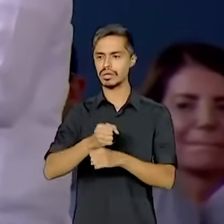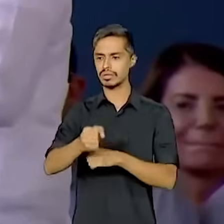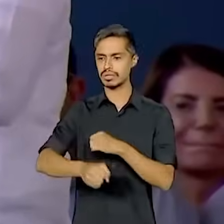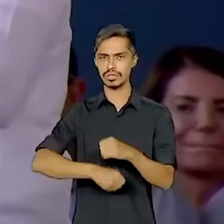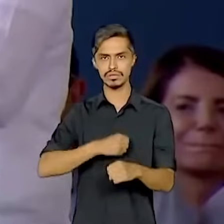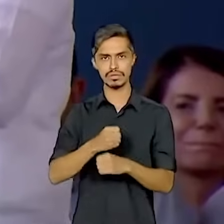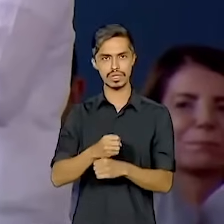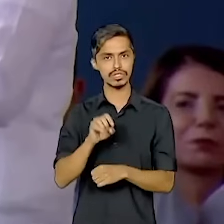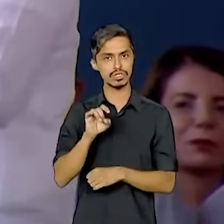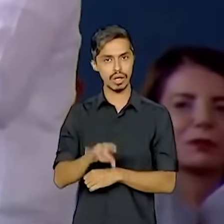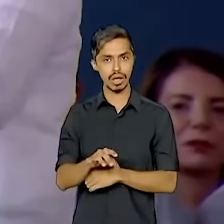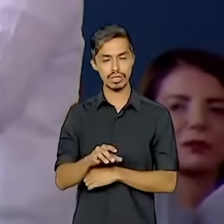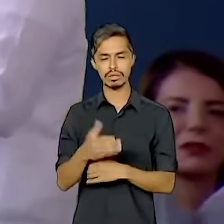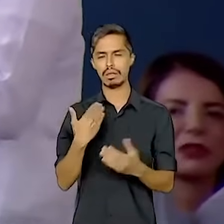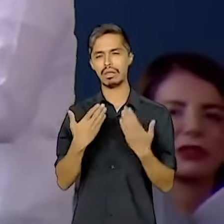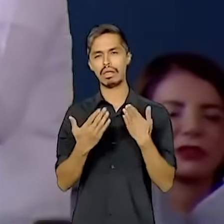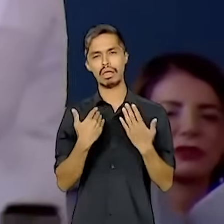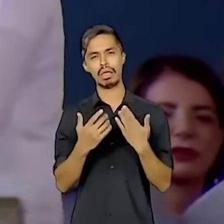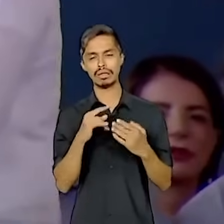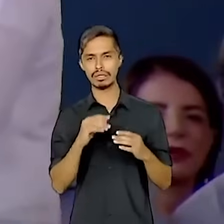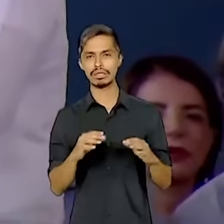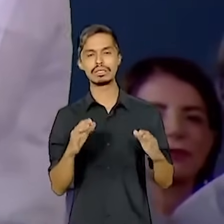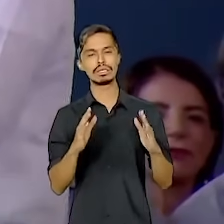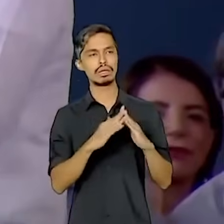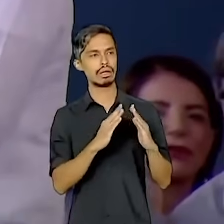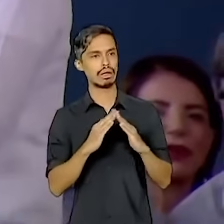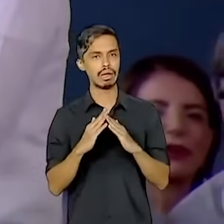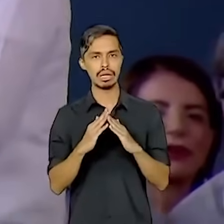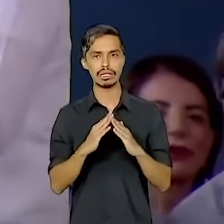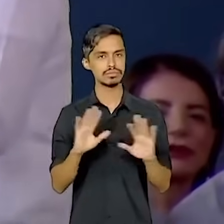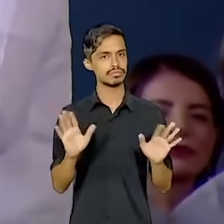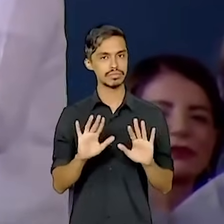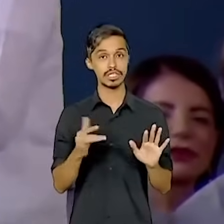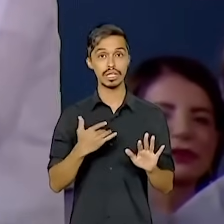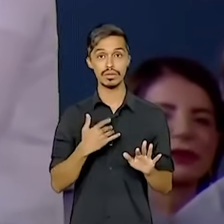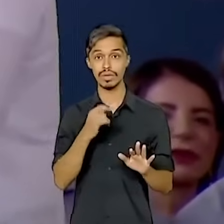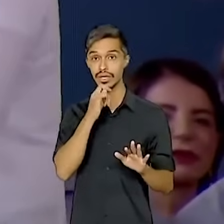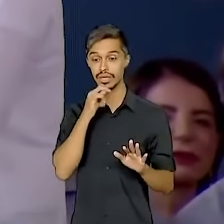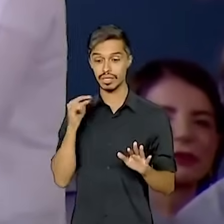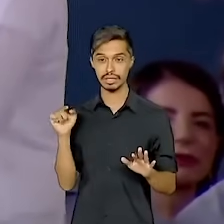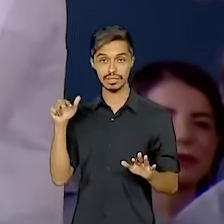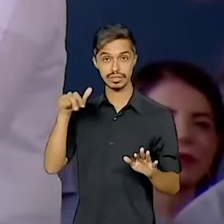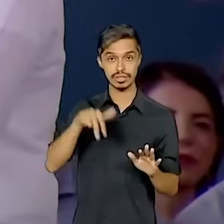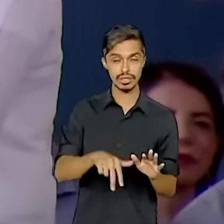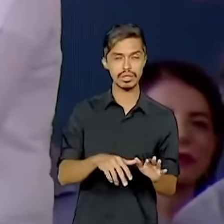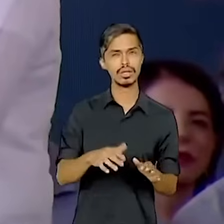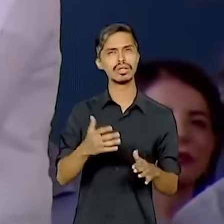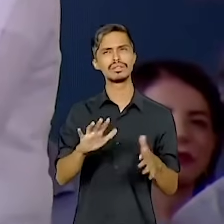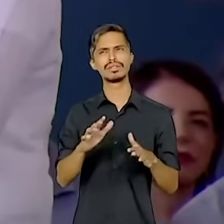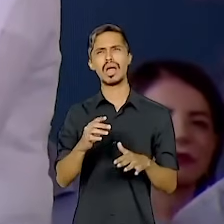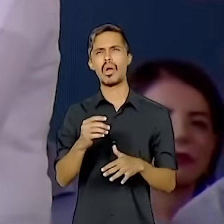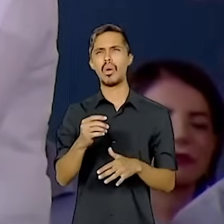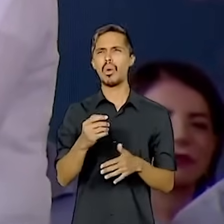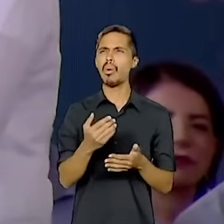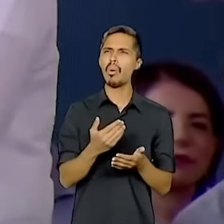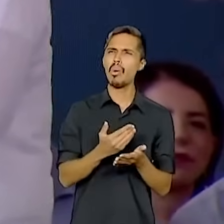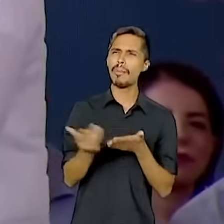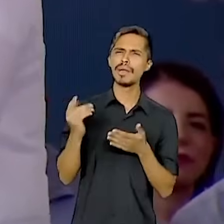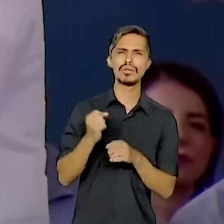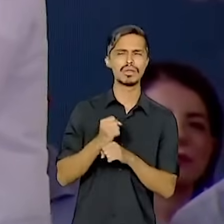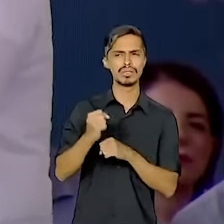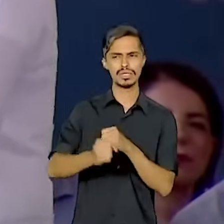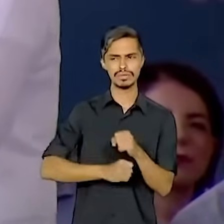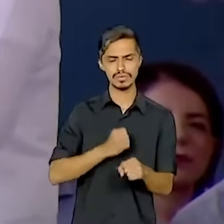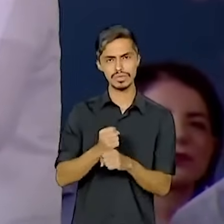vem para discutir habitação. Eu ainda vou vir aqui, talvez logo no começo do ano que